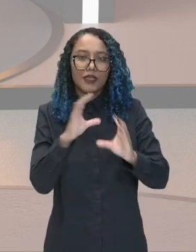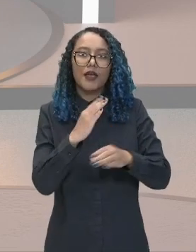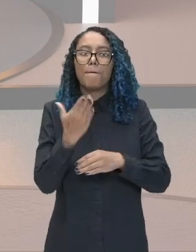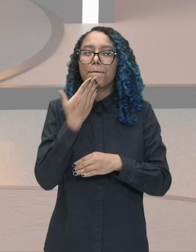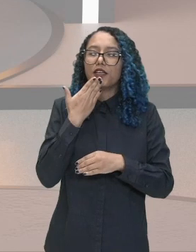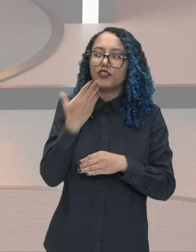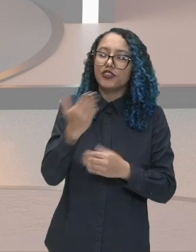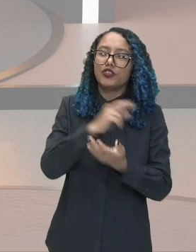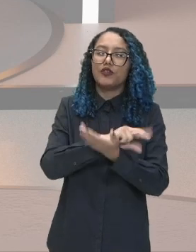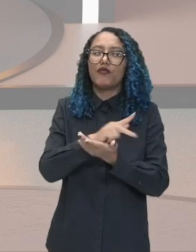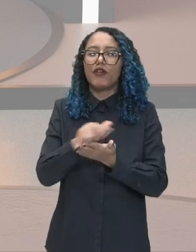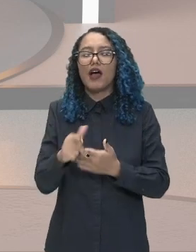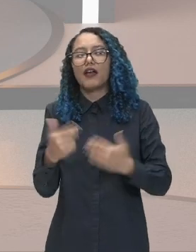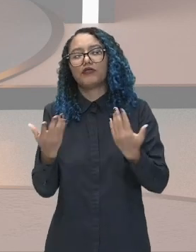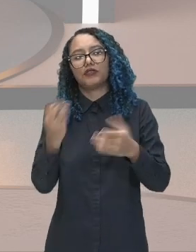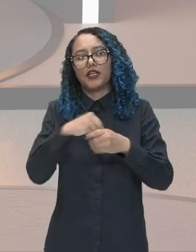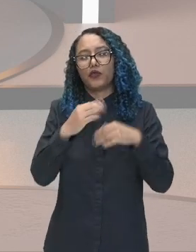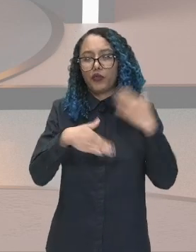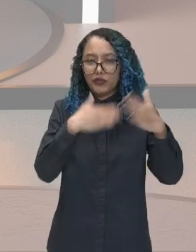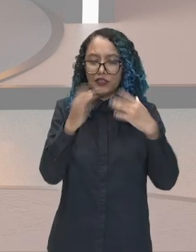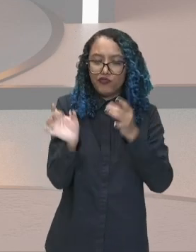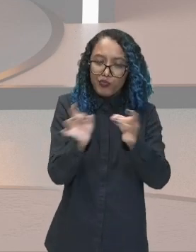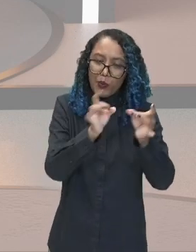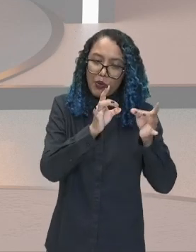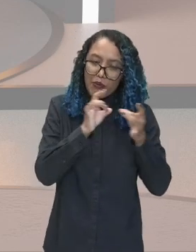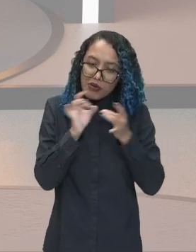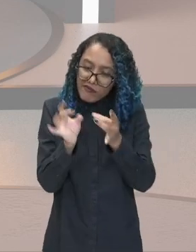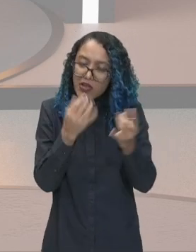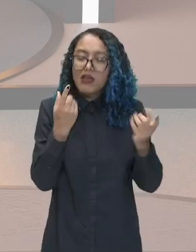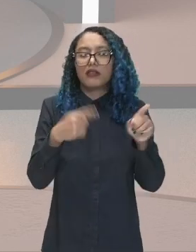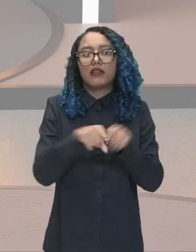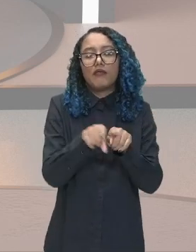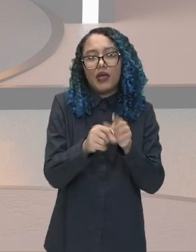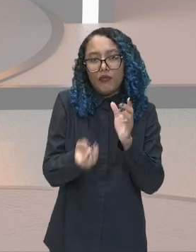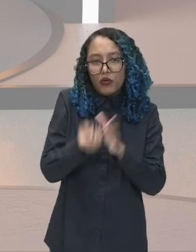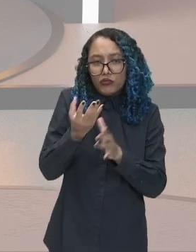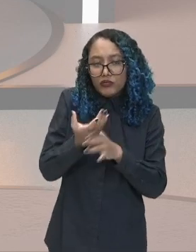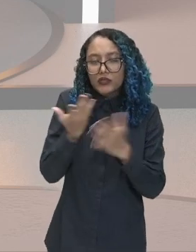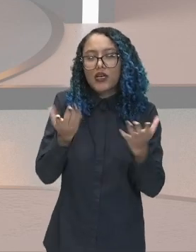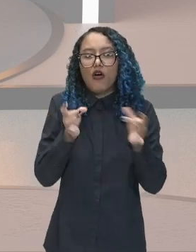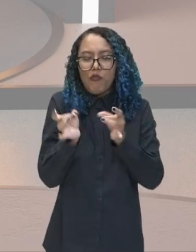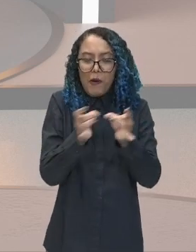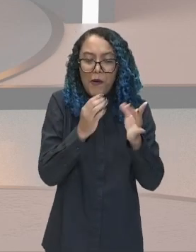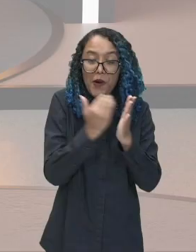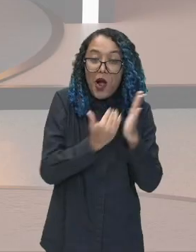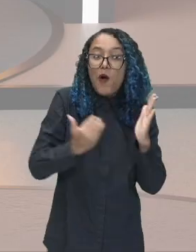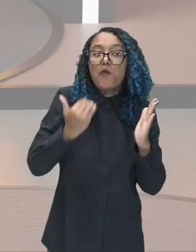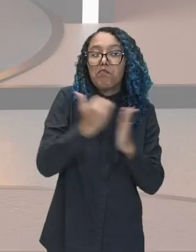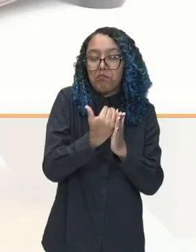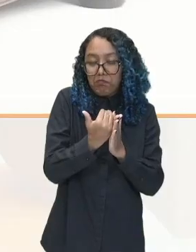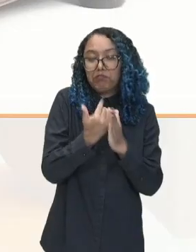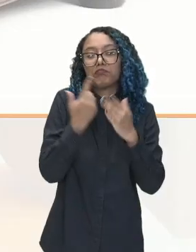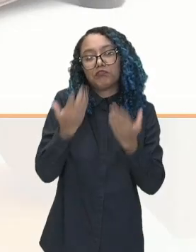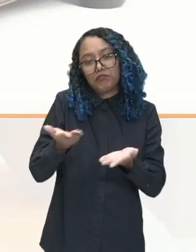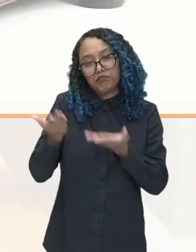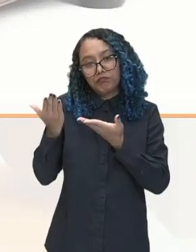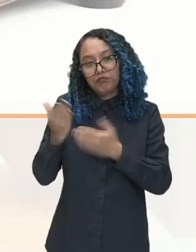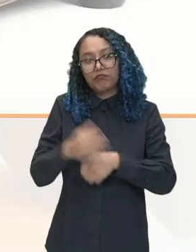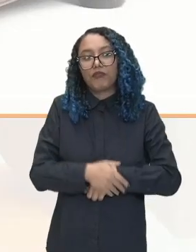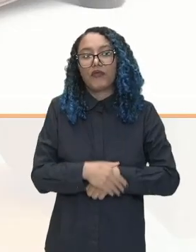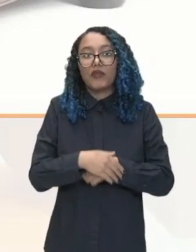processo e de venda no processo produtivo. Aí você vai aumentar a venda, né? Então o telégrafo foi inventado